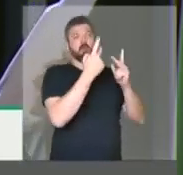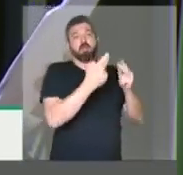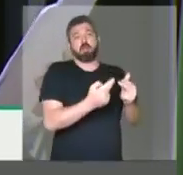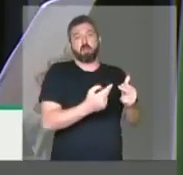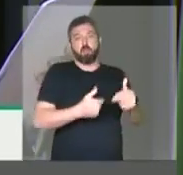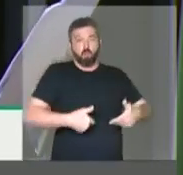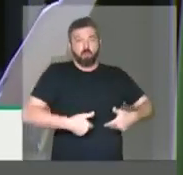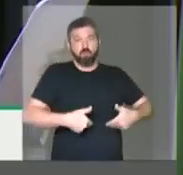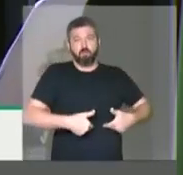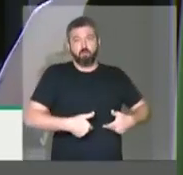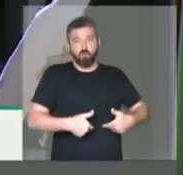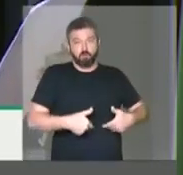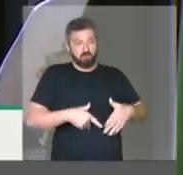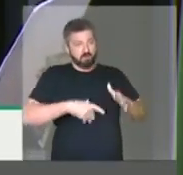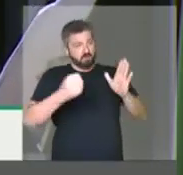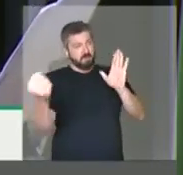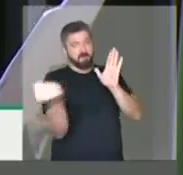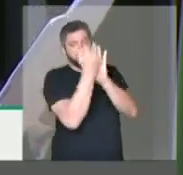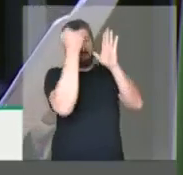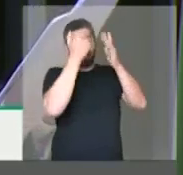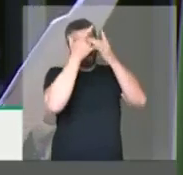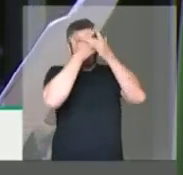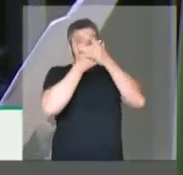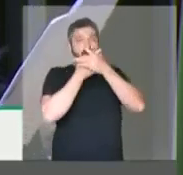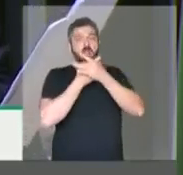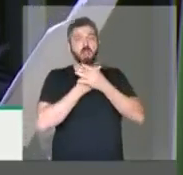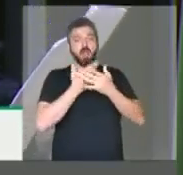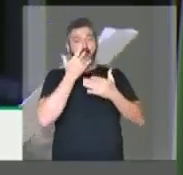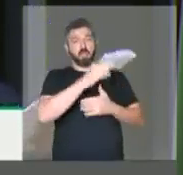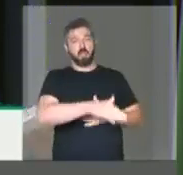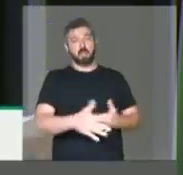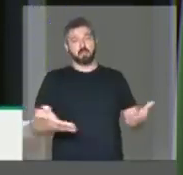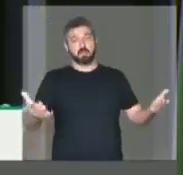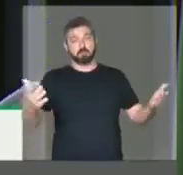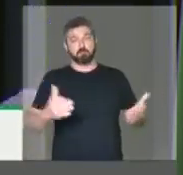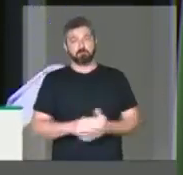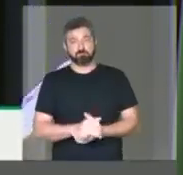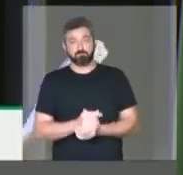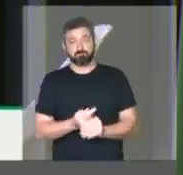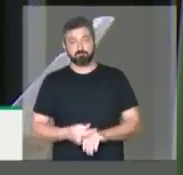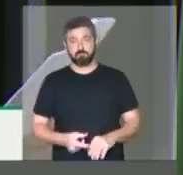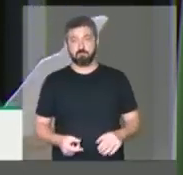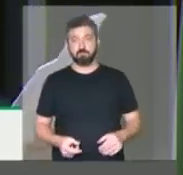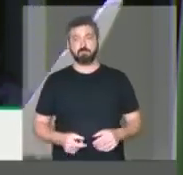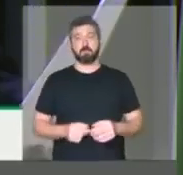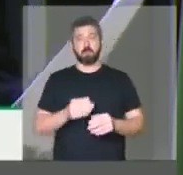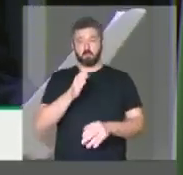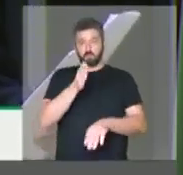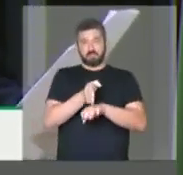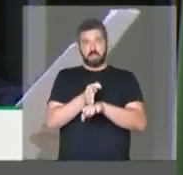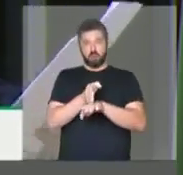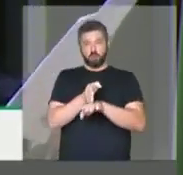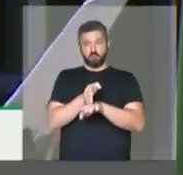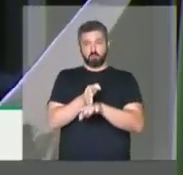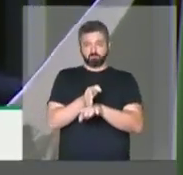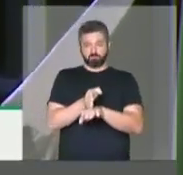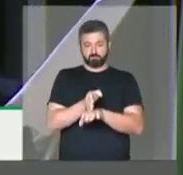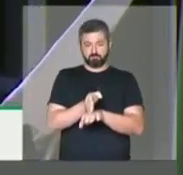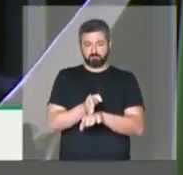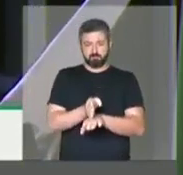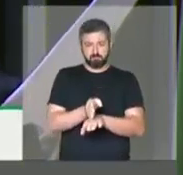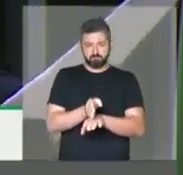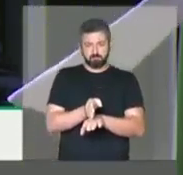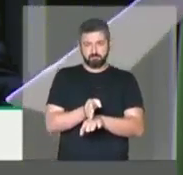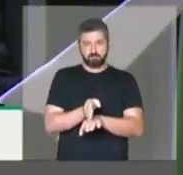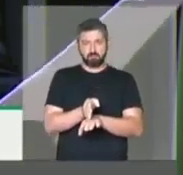a fome estampada no rosto de uma criança. E o centro? O